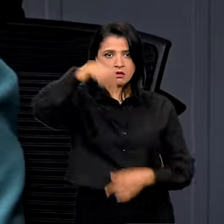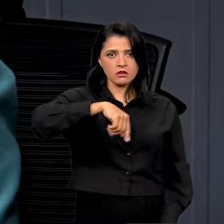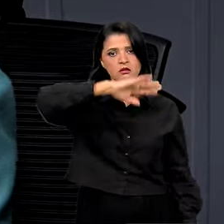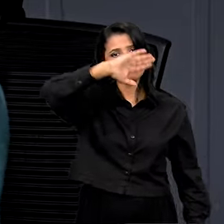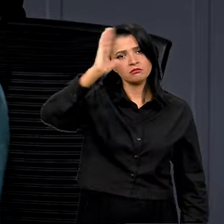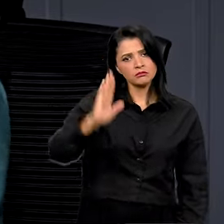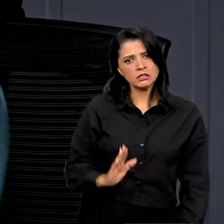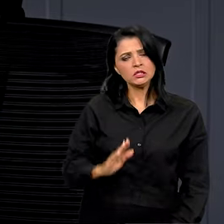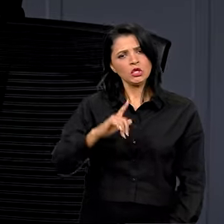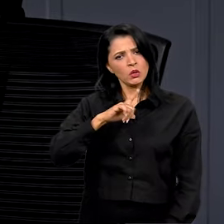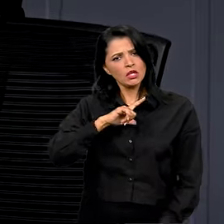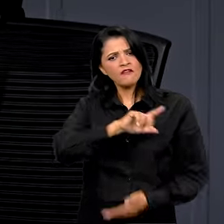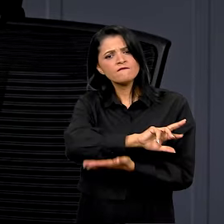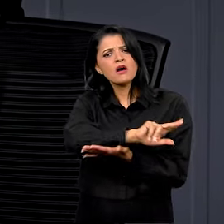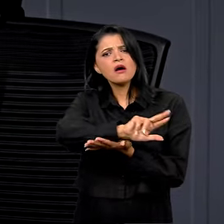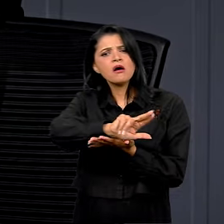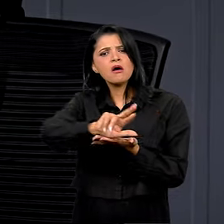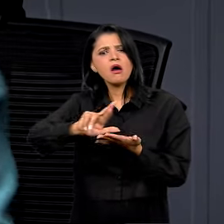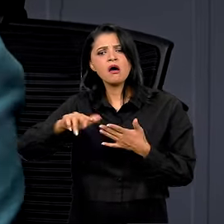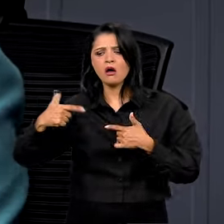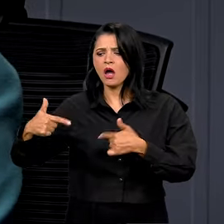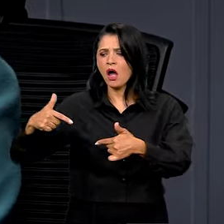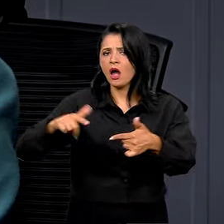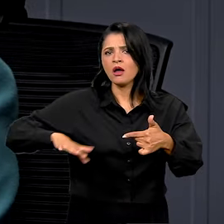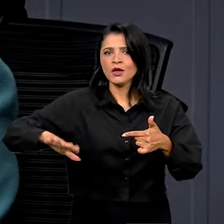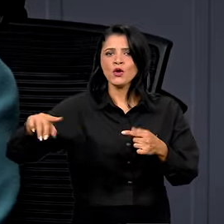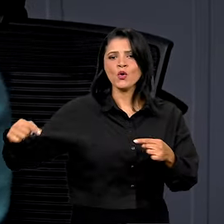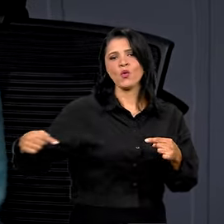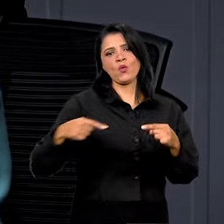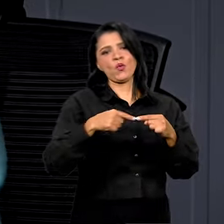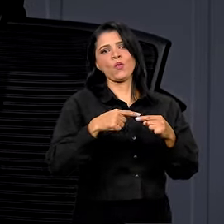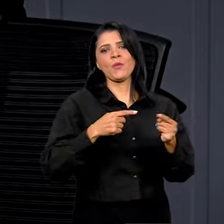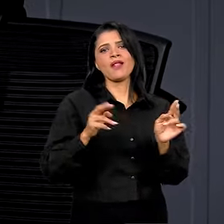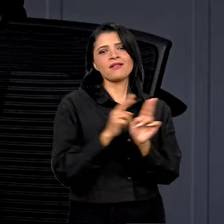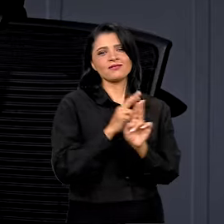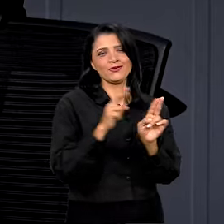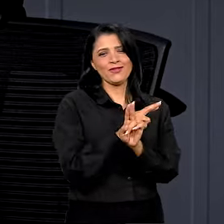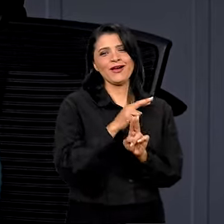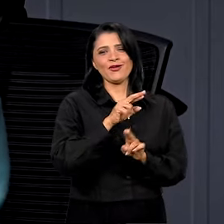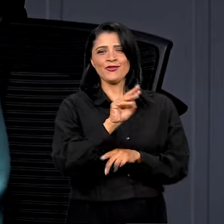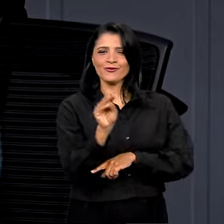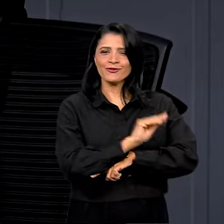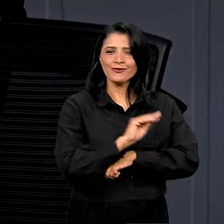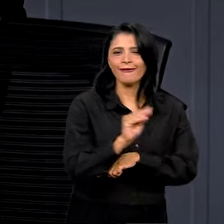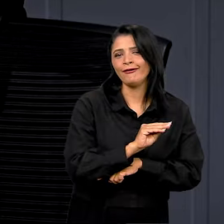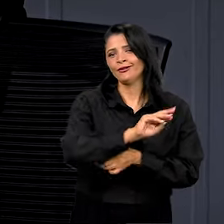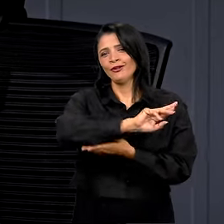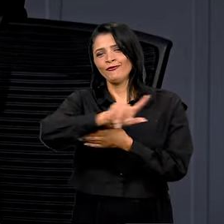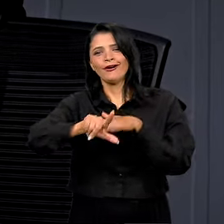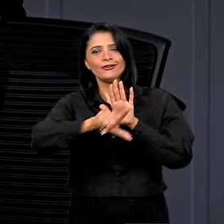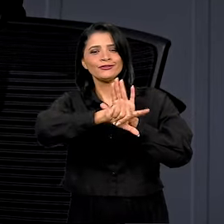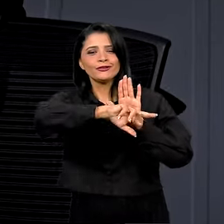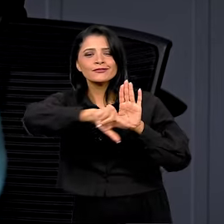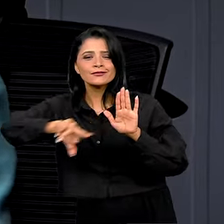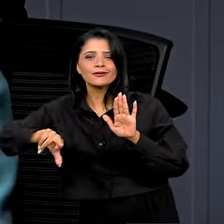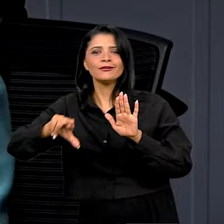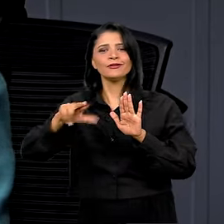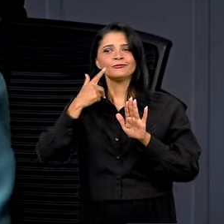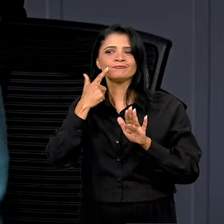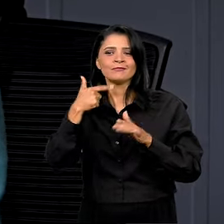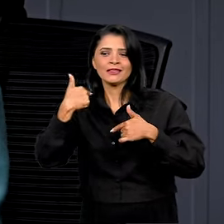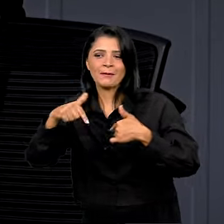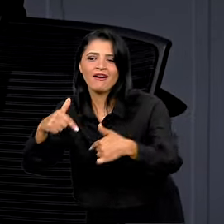existem diversos serviços relacionados ao cuidado diversas legislações diversas prestações